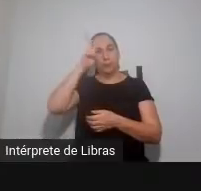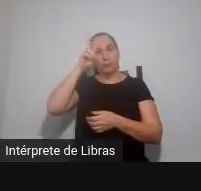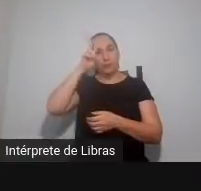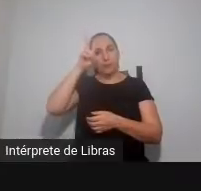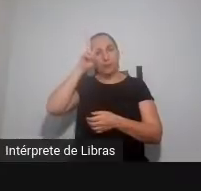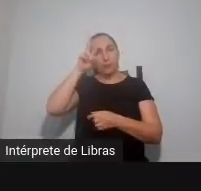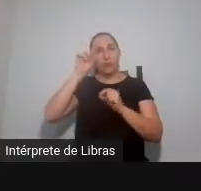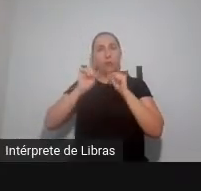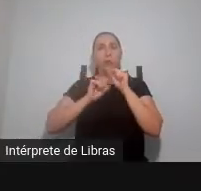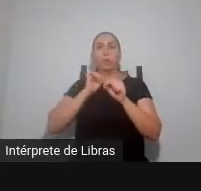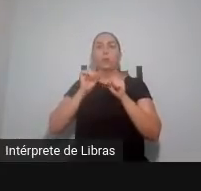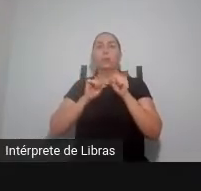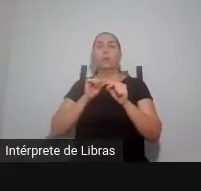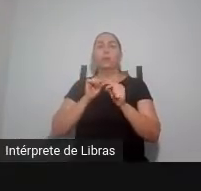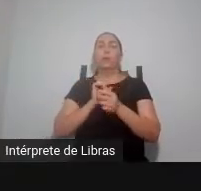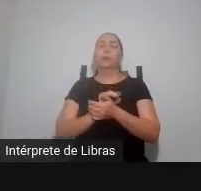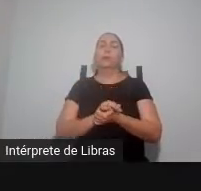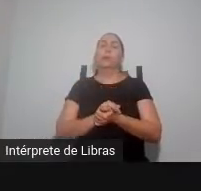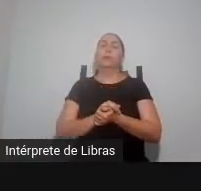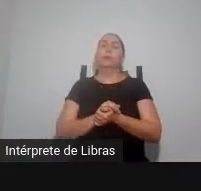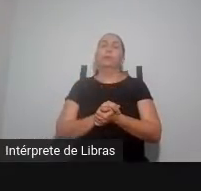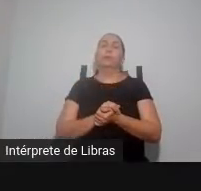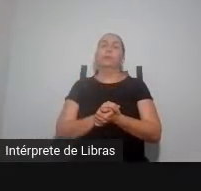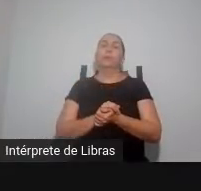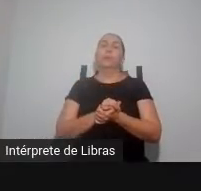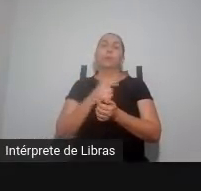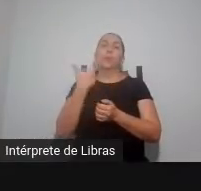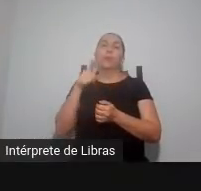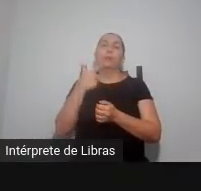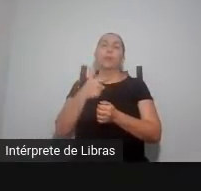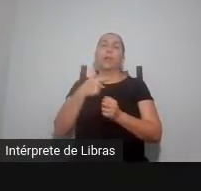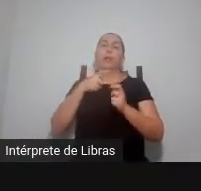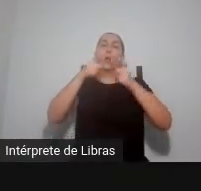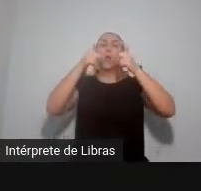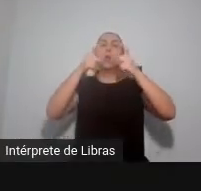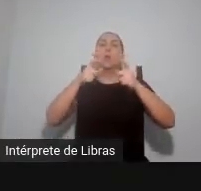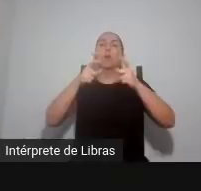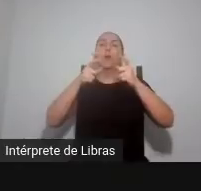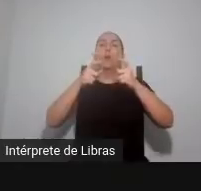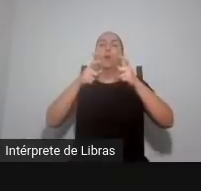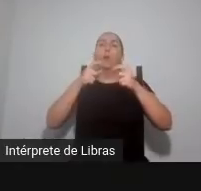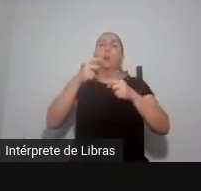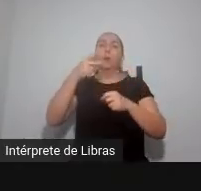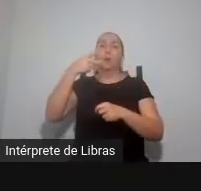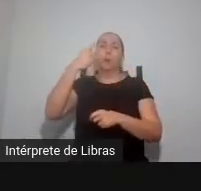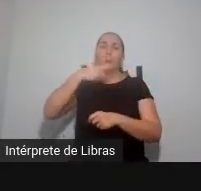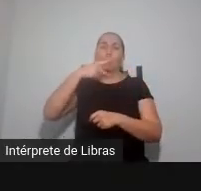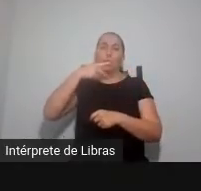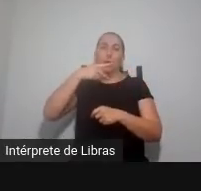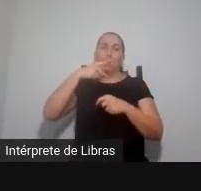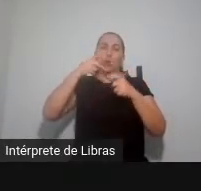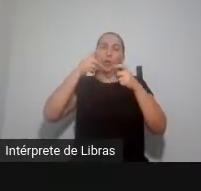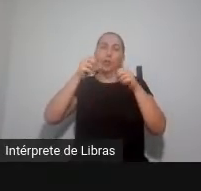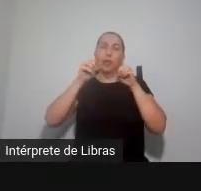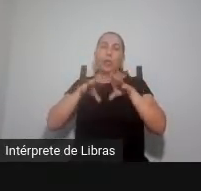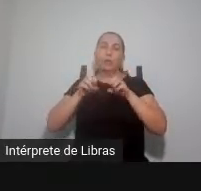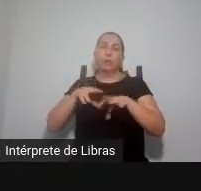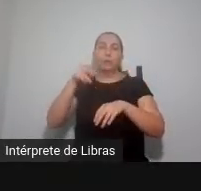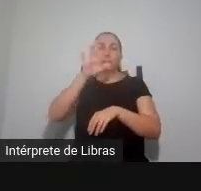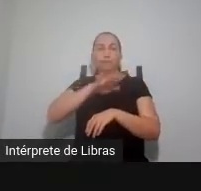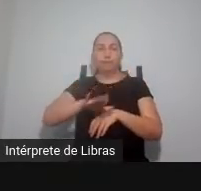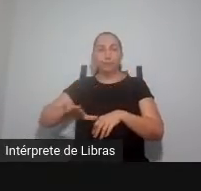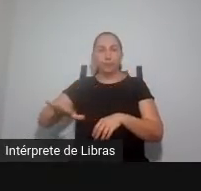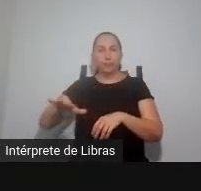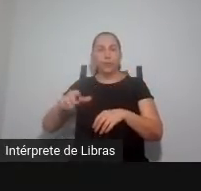que falou sobre isso, que não é o lugar do menino sair lendo e escrevendo, que não é um lugar de preparação para o ensino